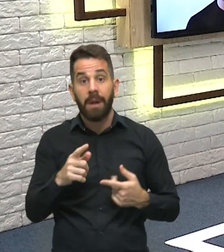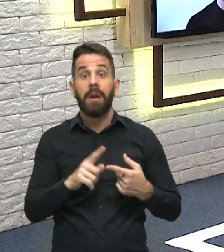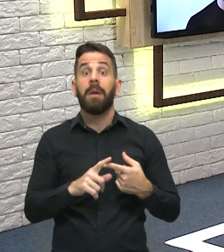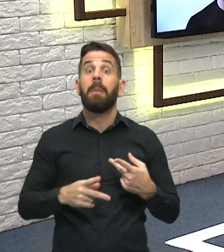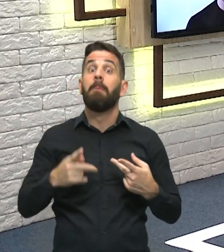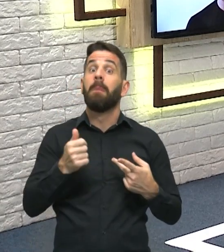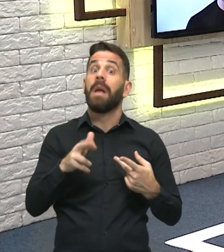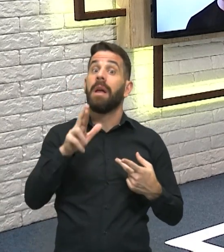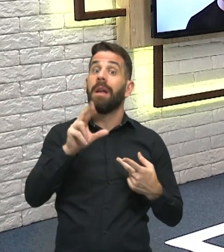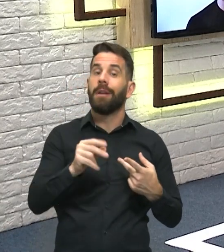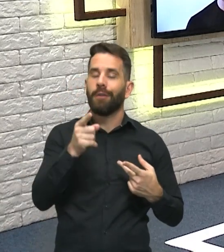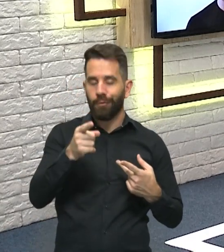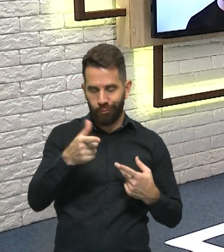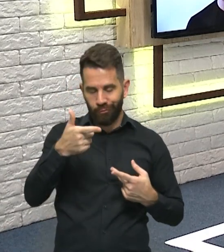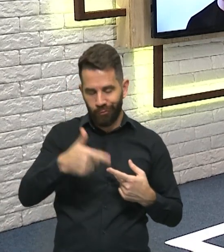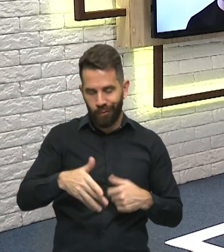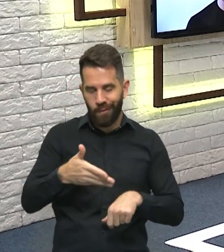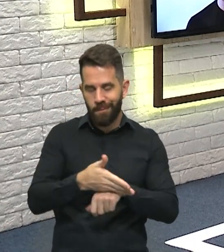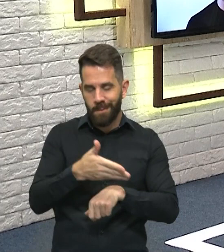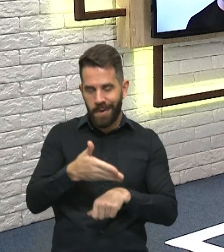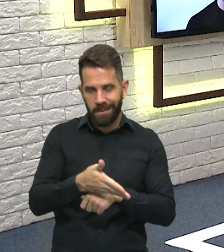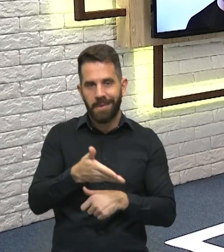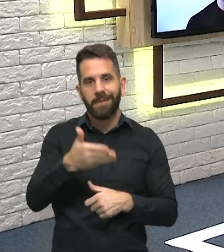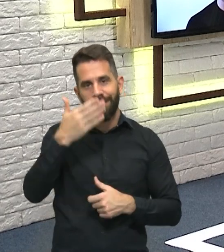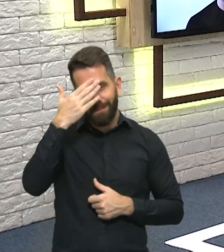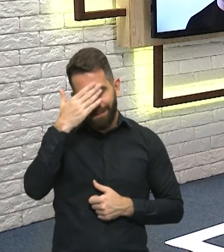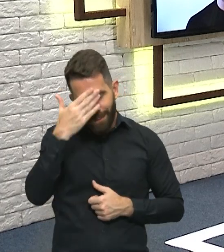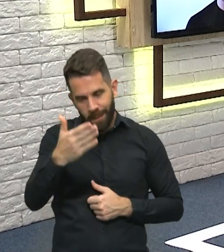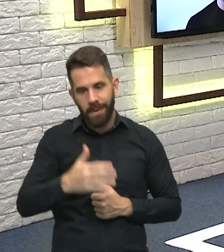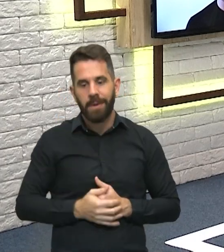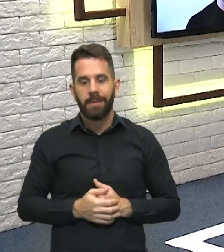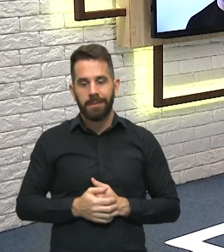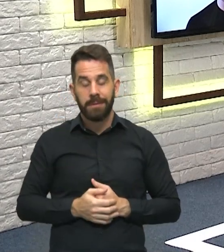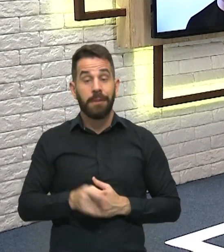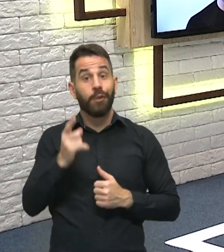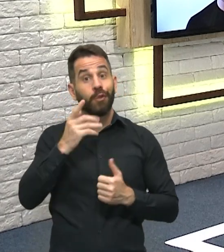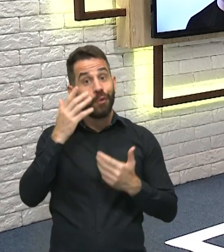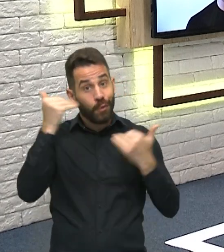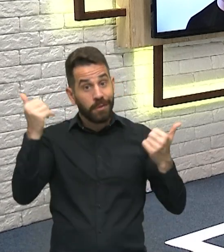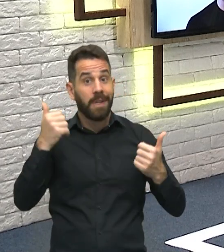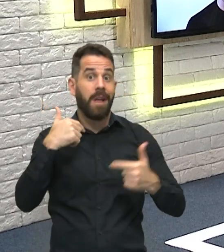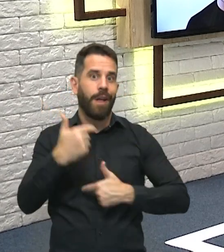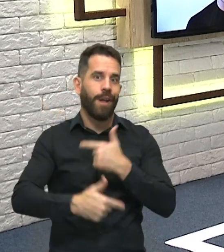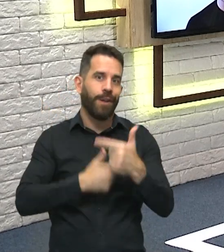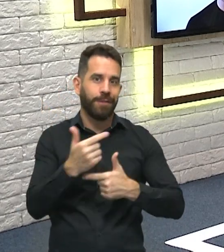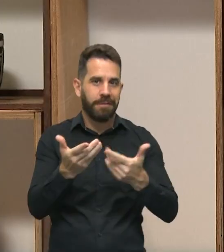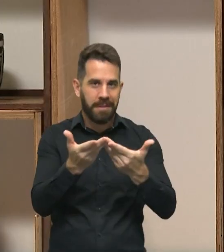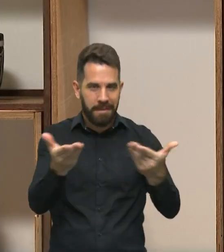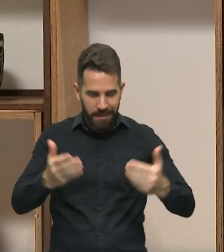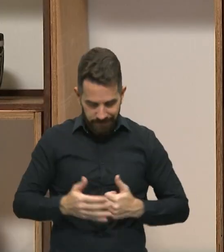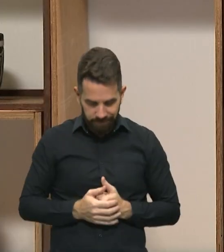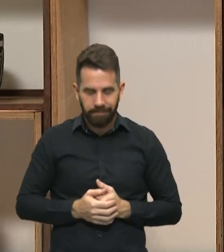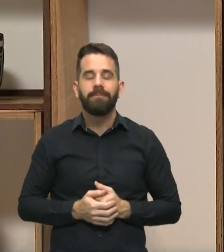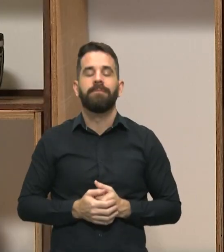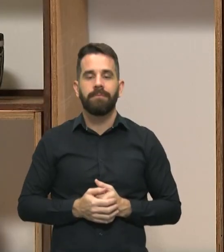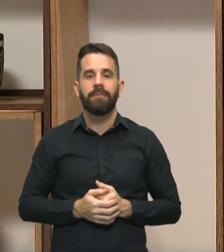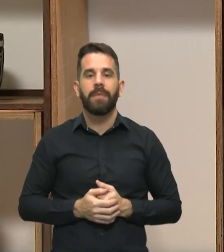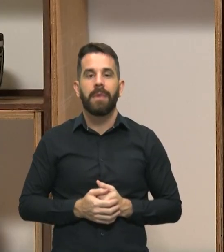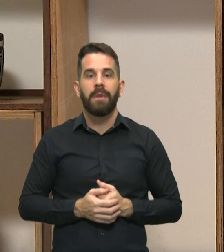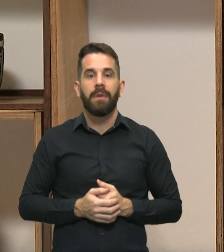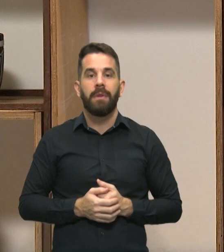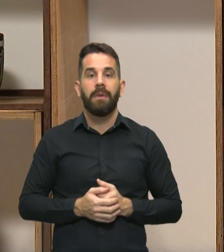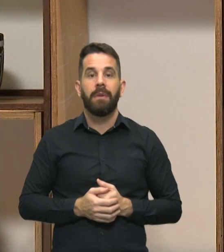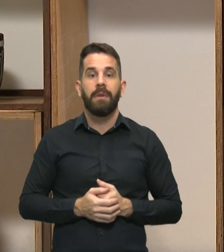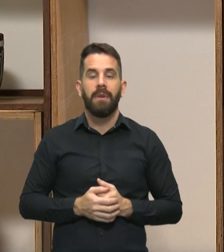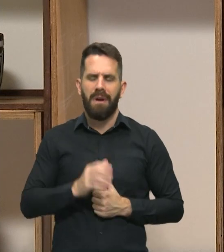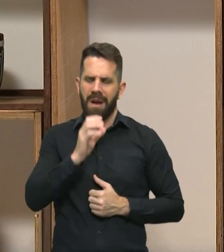sua contribuição mais uma vez aqui com a gente. E muito sucesso no trabalho de vocês. A gente vai então agora para